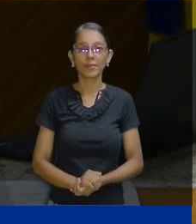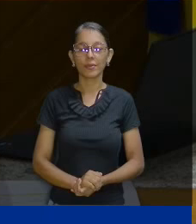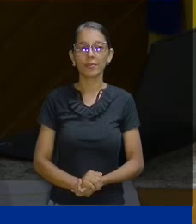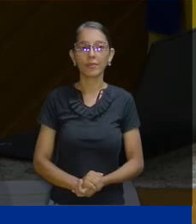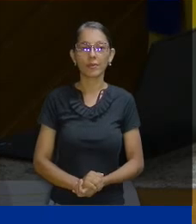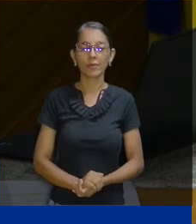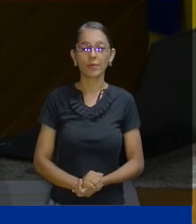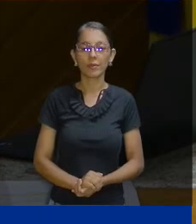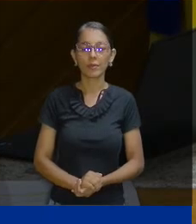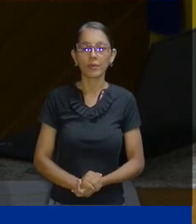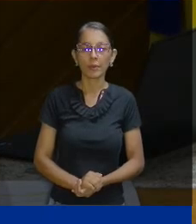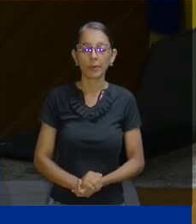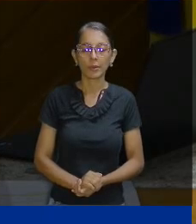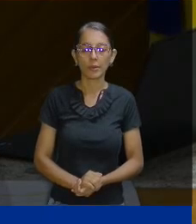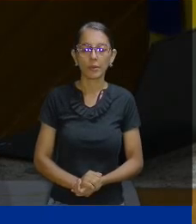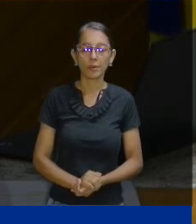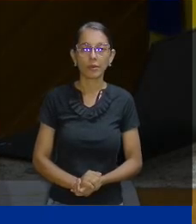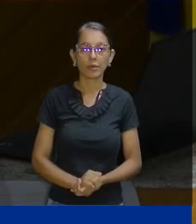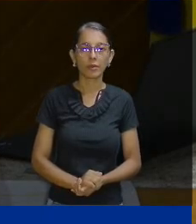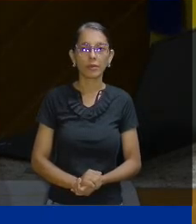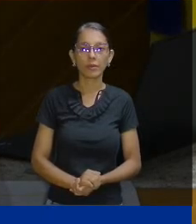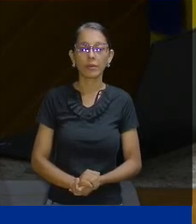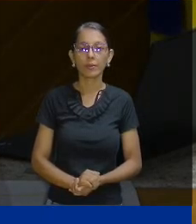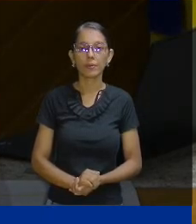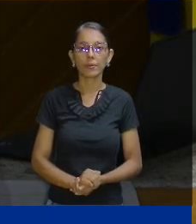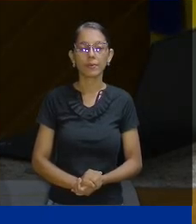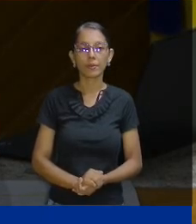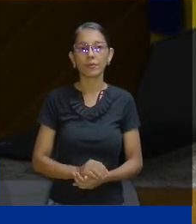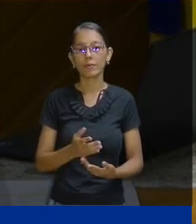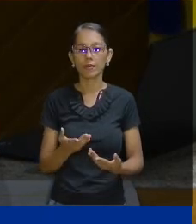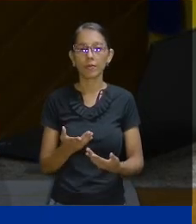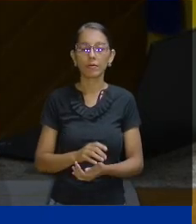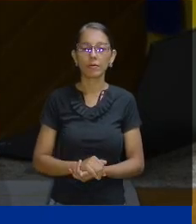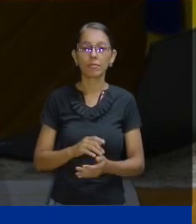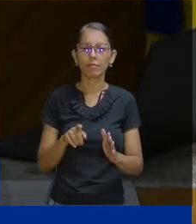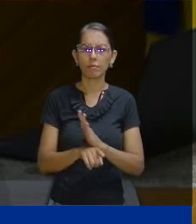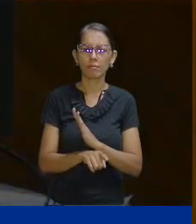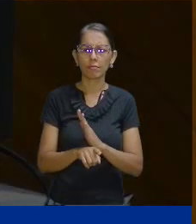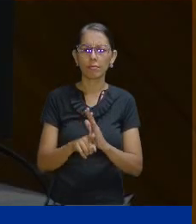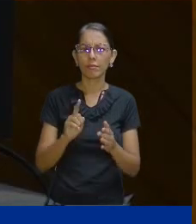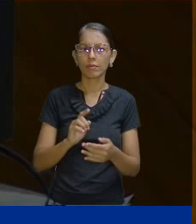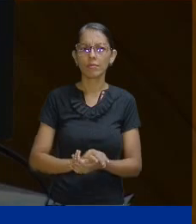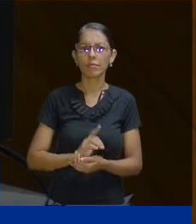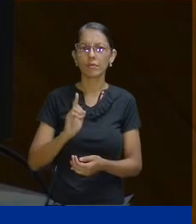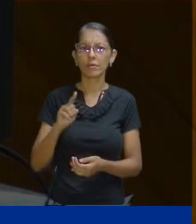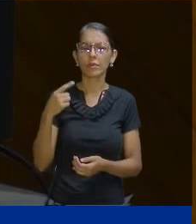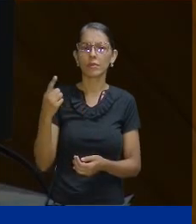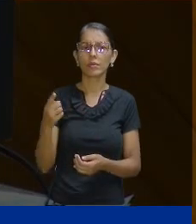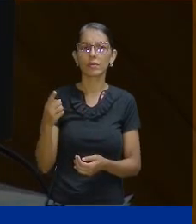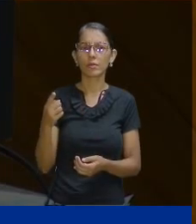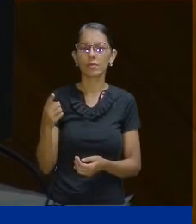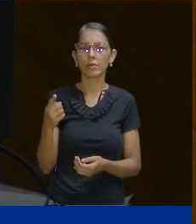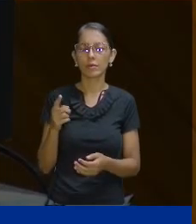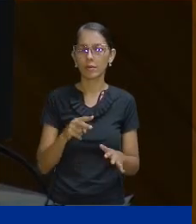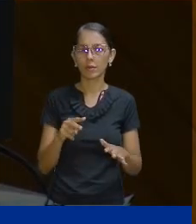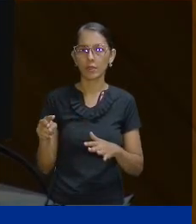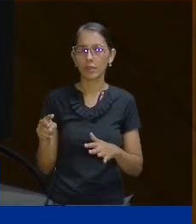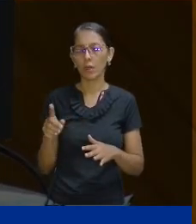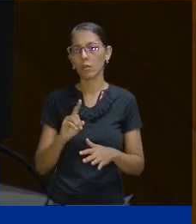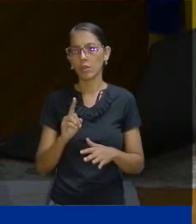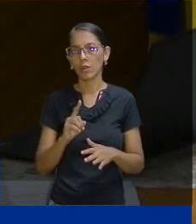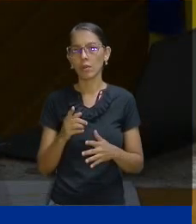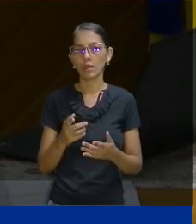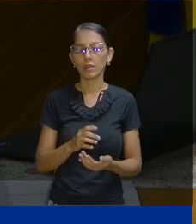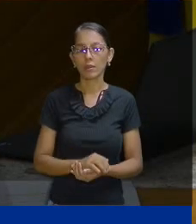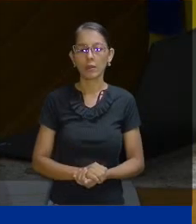O juiz Agostinho Silvério já pede a inclusão na próxima pauta ou não? Não, eu acho que na próxima pauta eu vou estar...